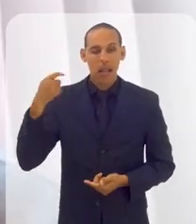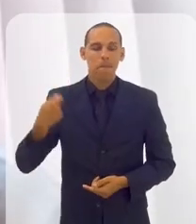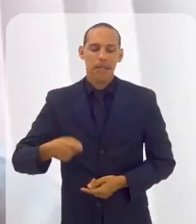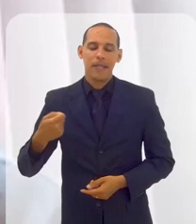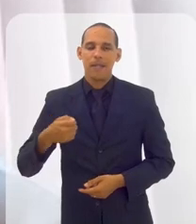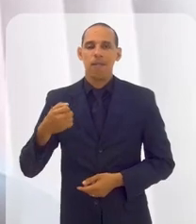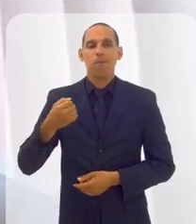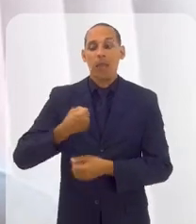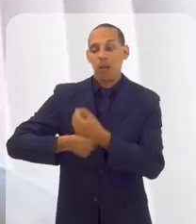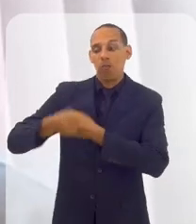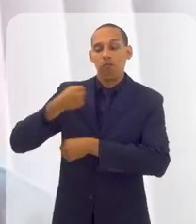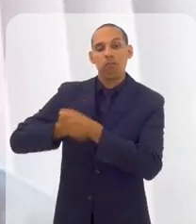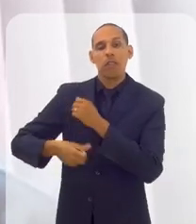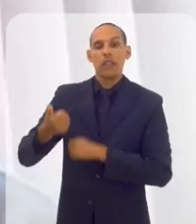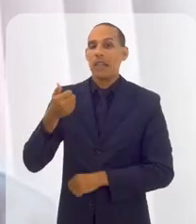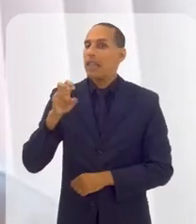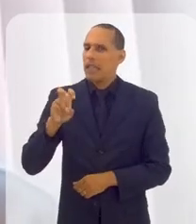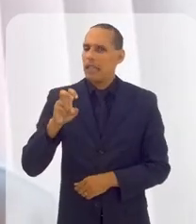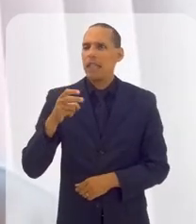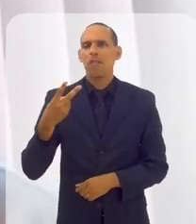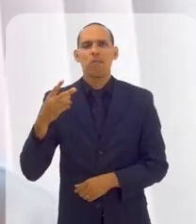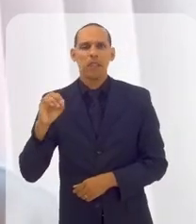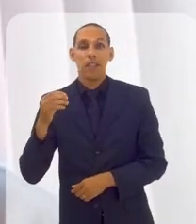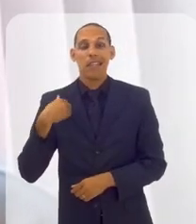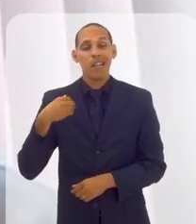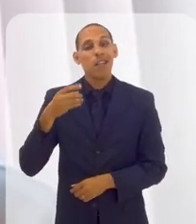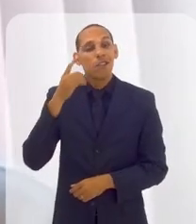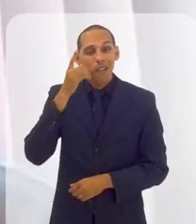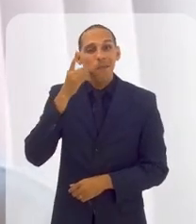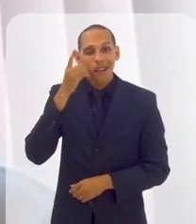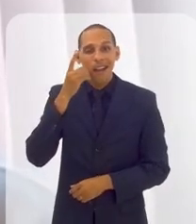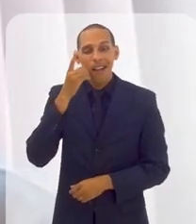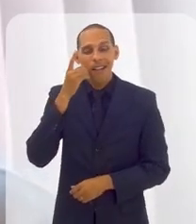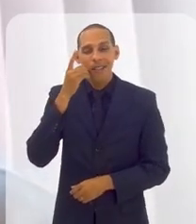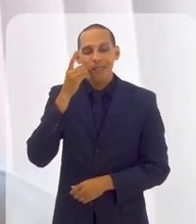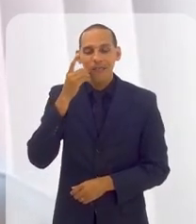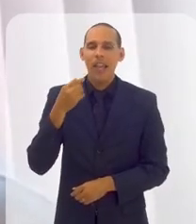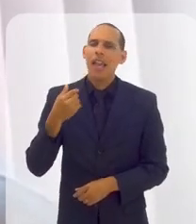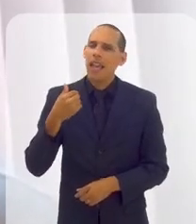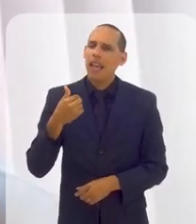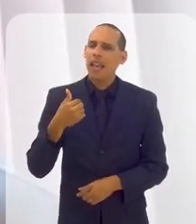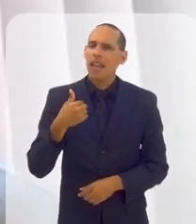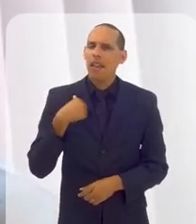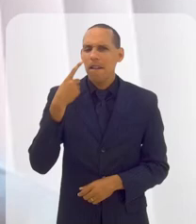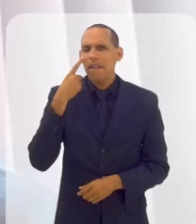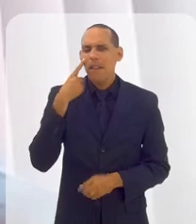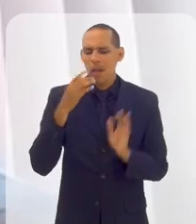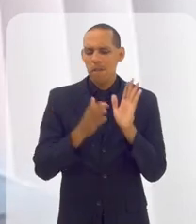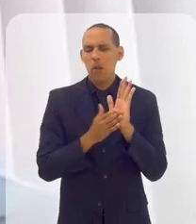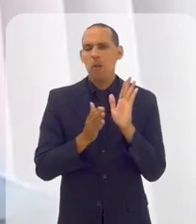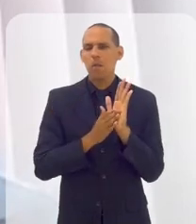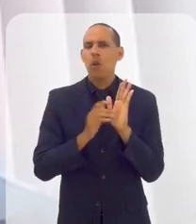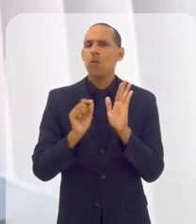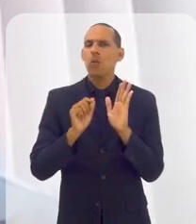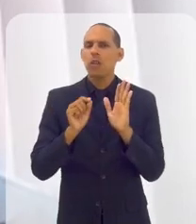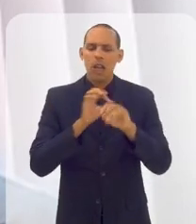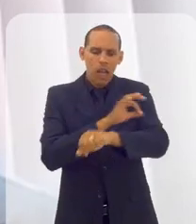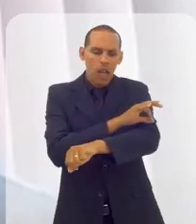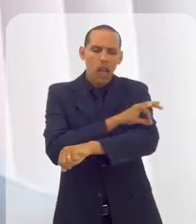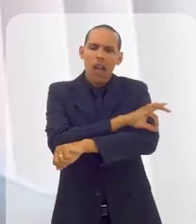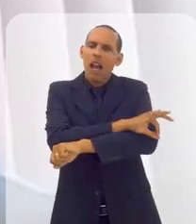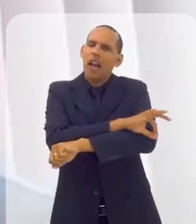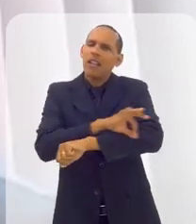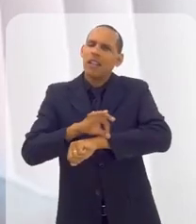uns 15, 20 anos atrás, eu era deputado na época, eu me deparei com um pessoal que apresentou uma proposta que eles chamavam